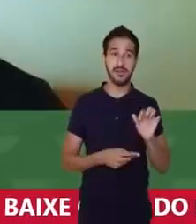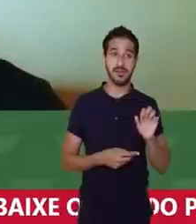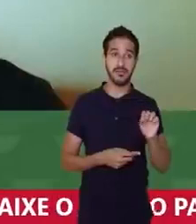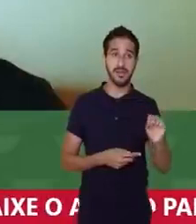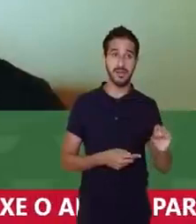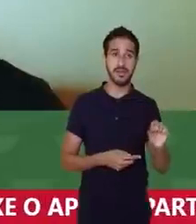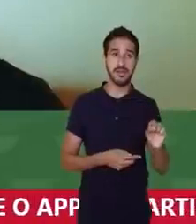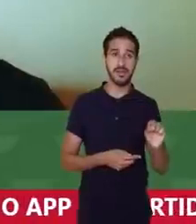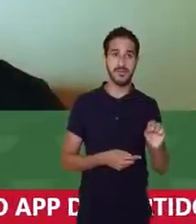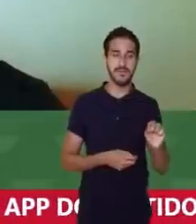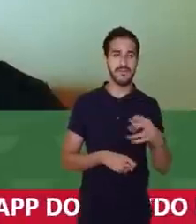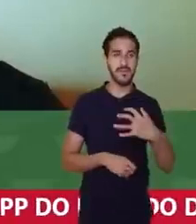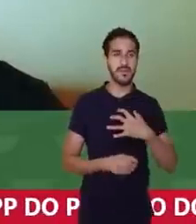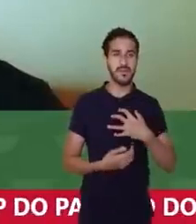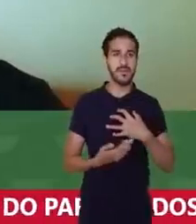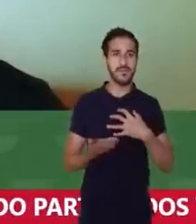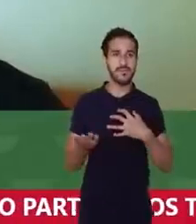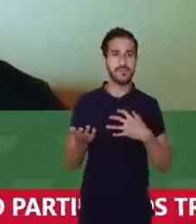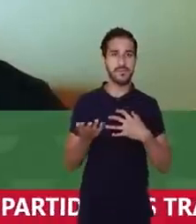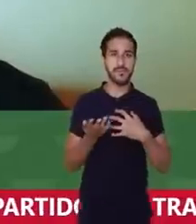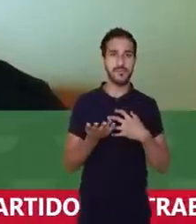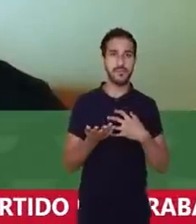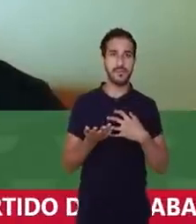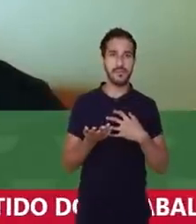Eletrobras de uma forma